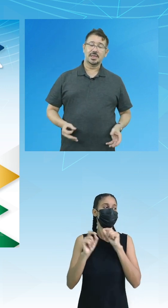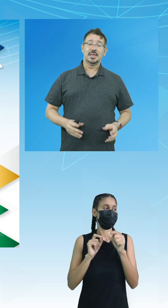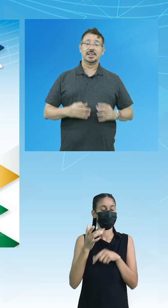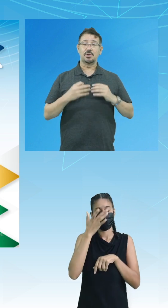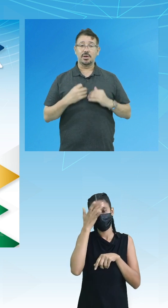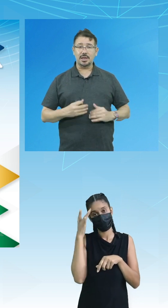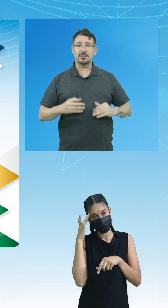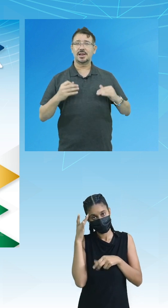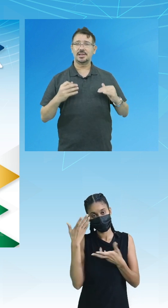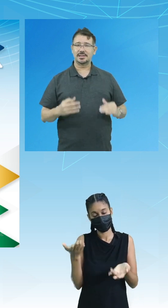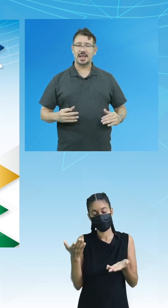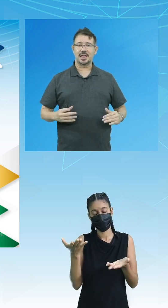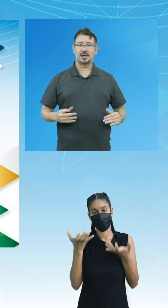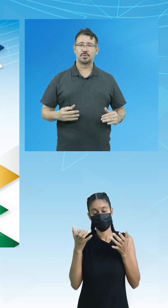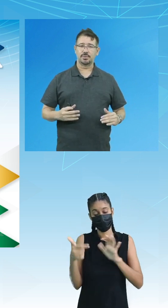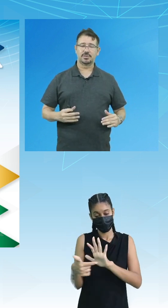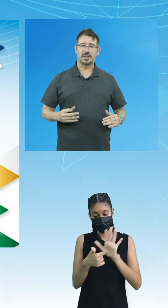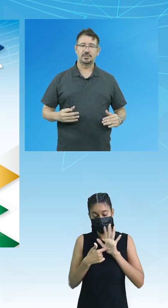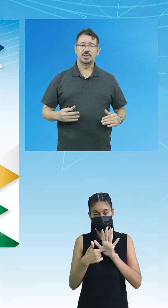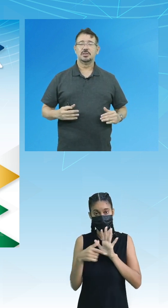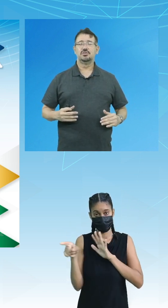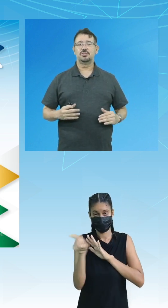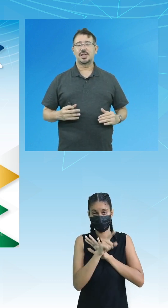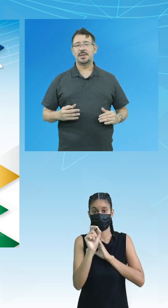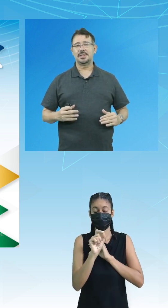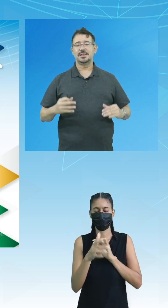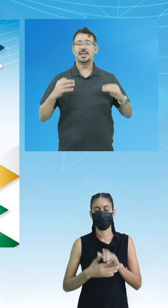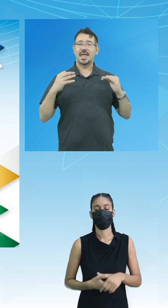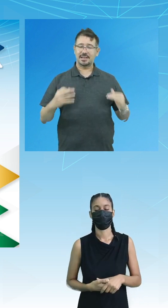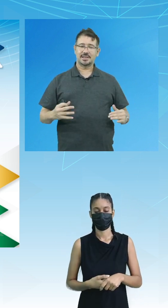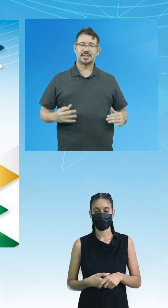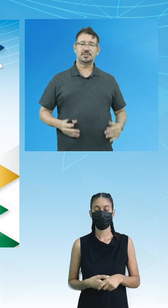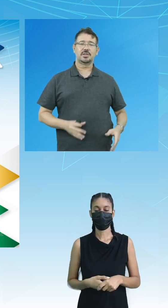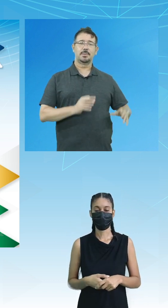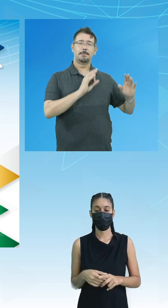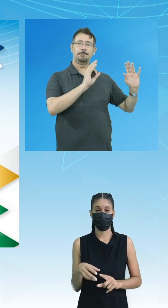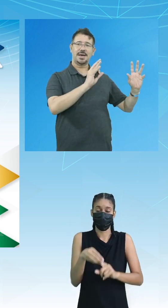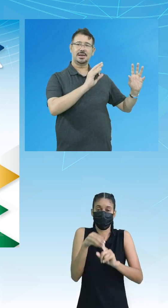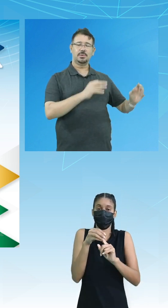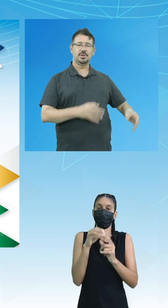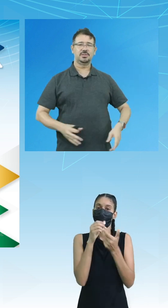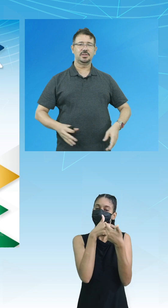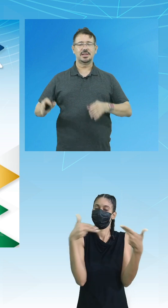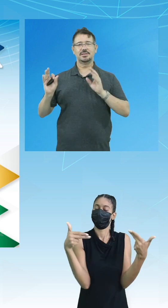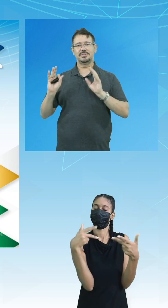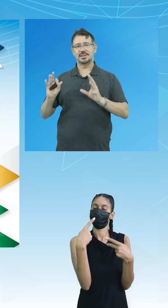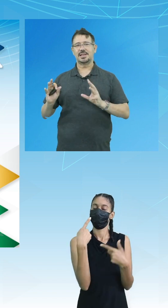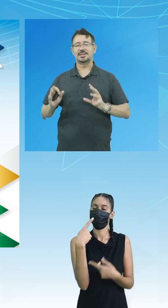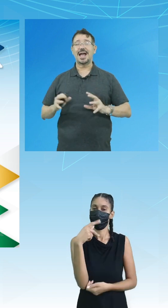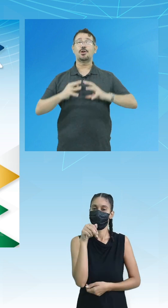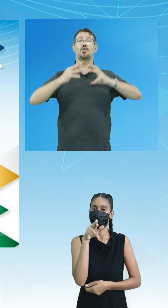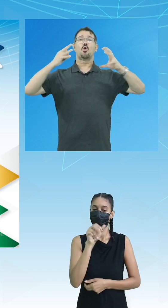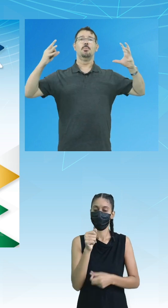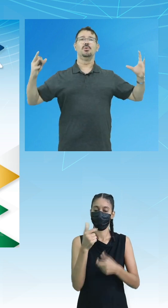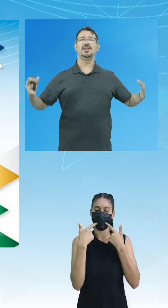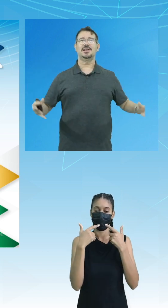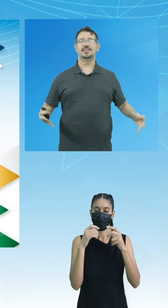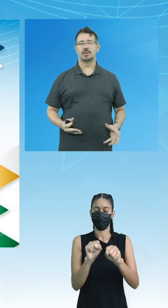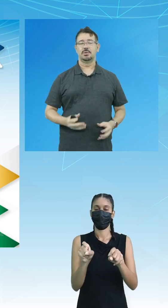alguém. Então, eu quero salientar com vocês justamente essa questão paralinguística, cinésica, a